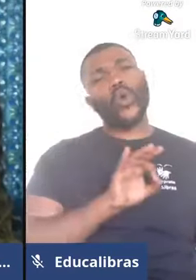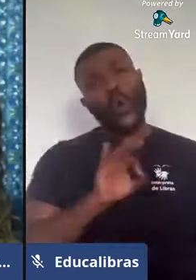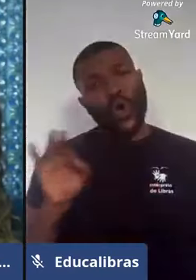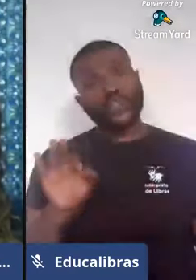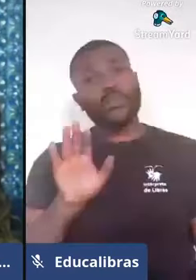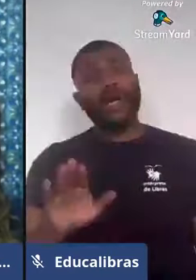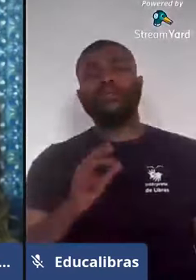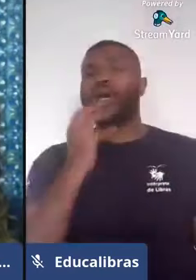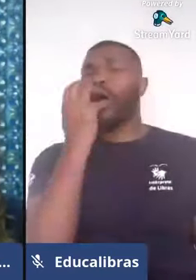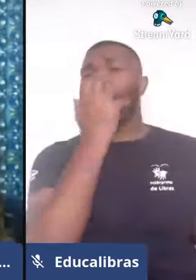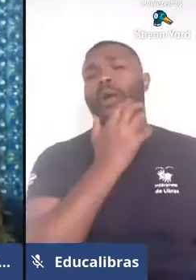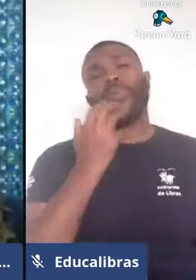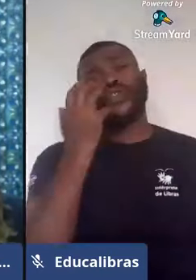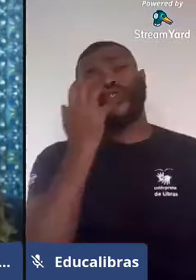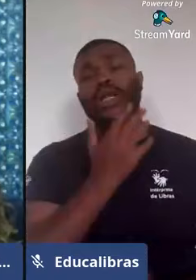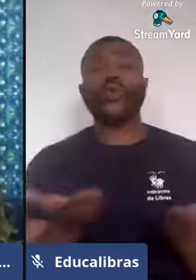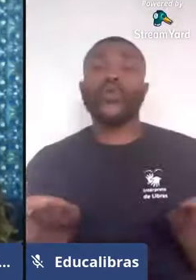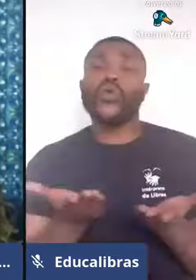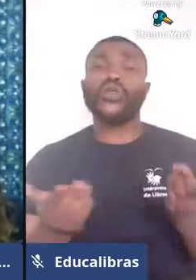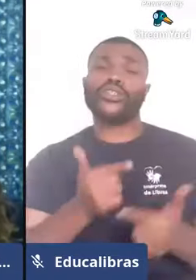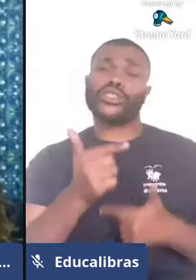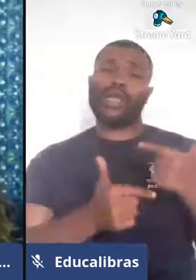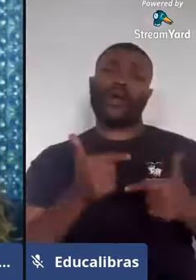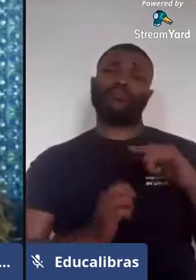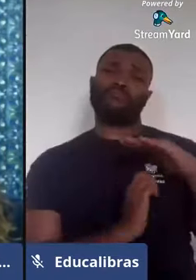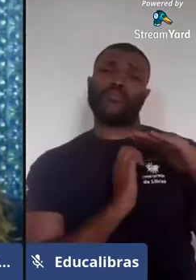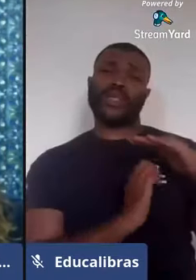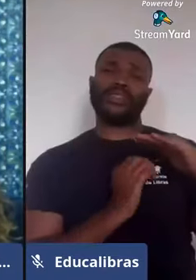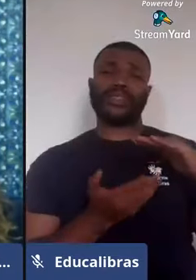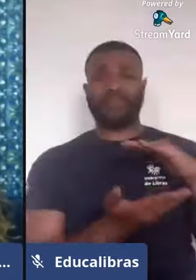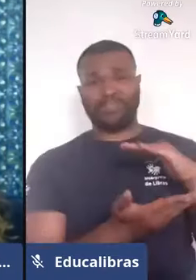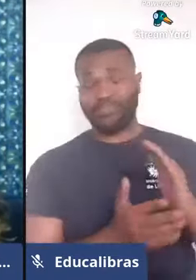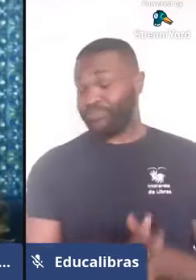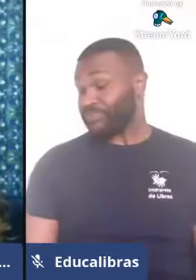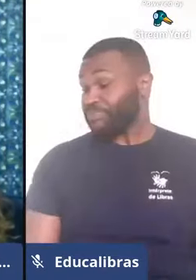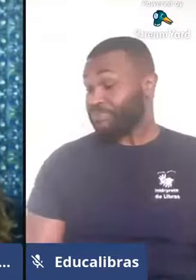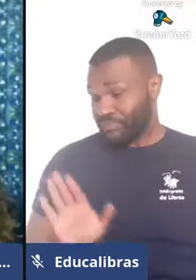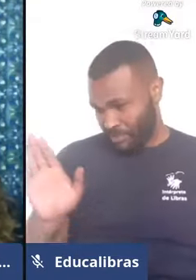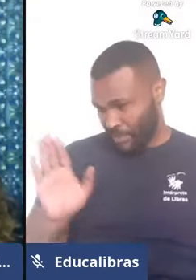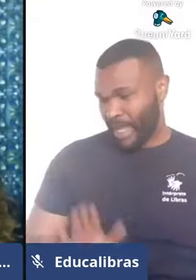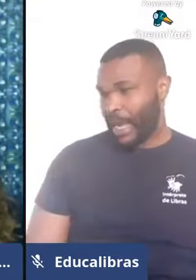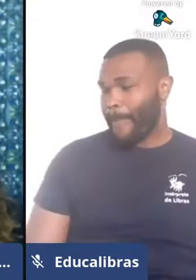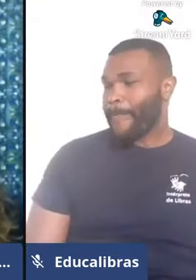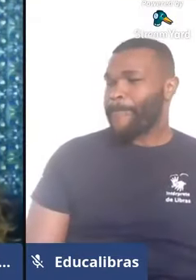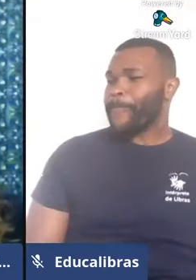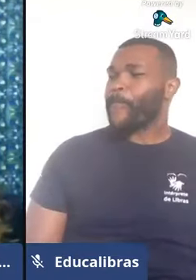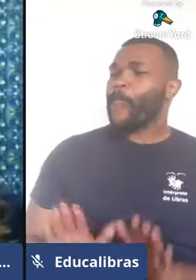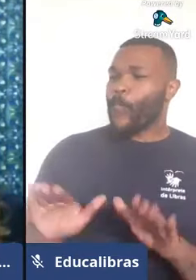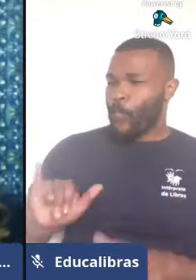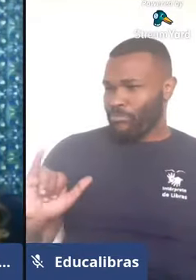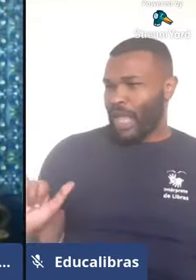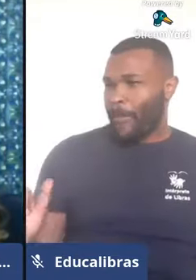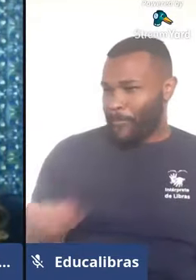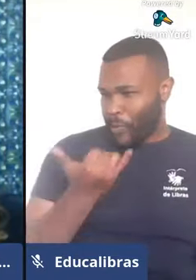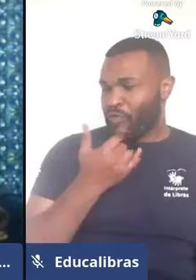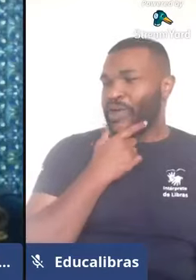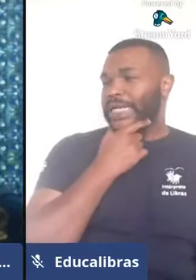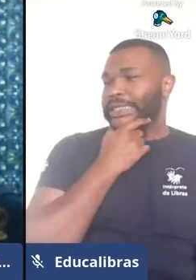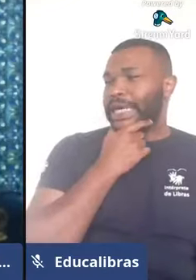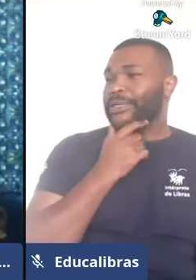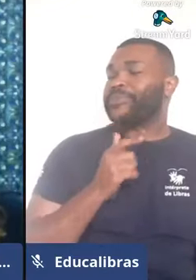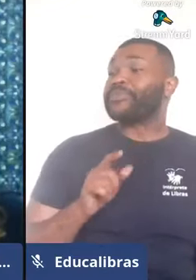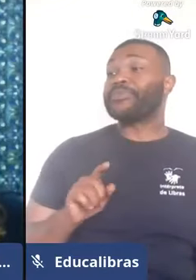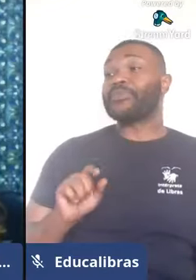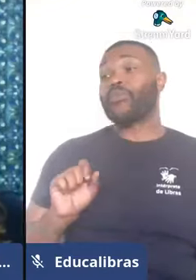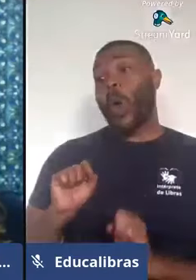apaixonado pelo que a gente faz hoje. Então, conta para, inclusive, aproveitando potenciais clientes que estão